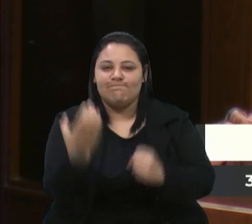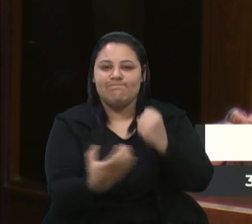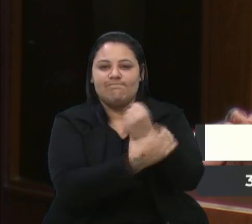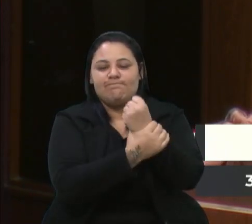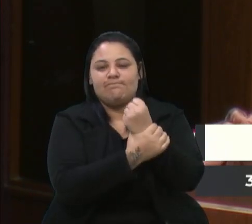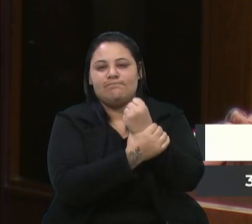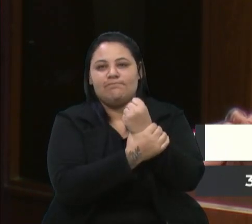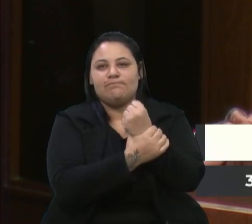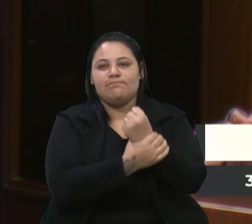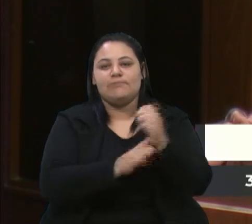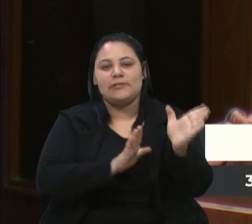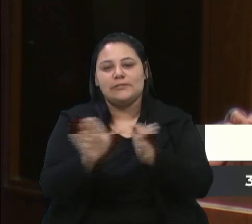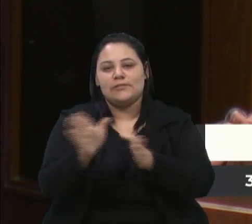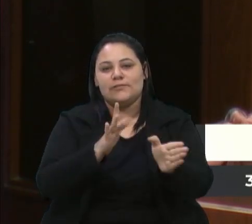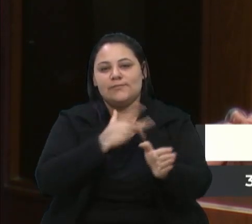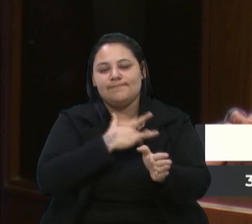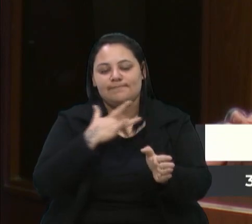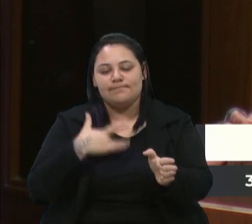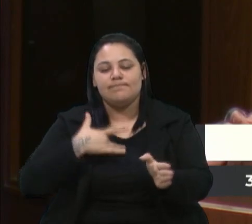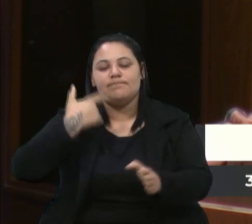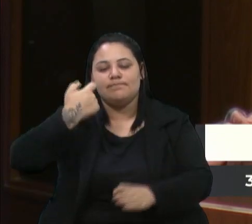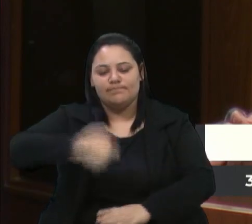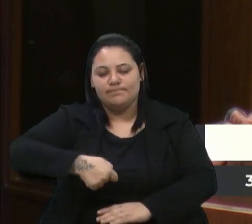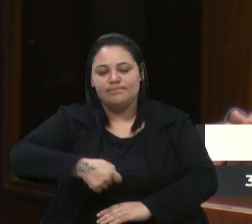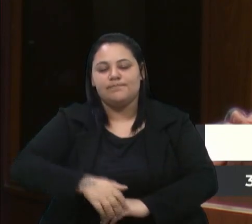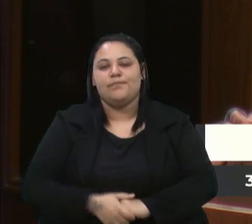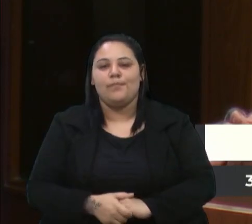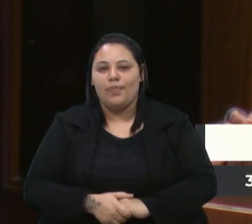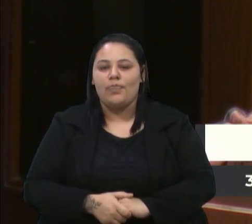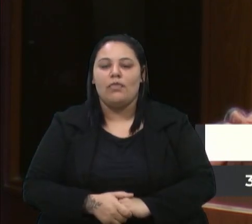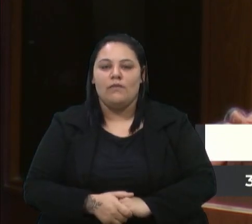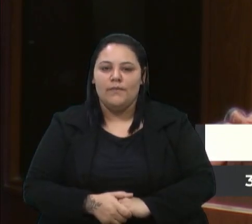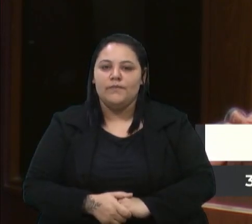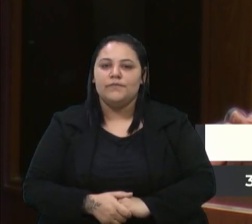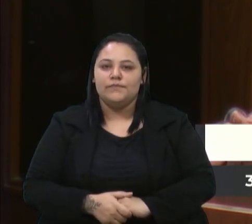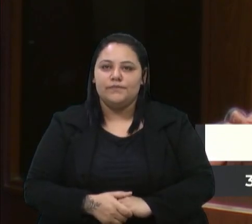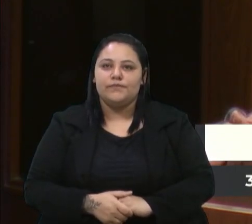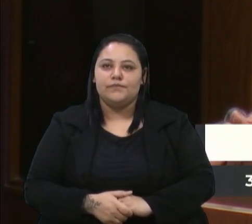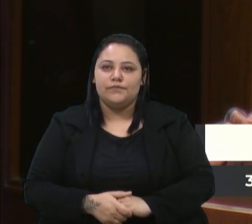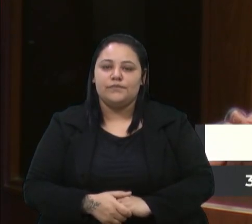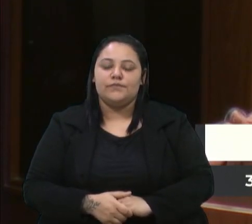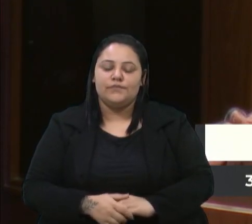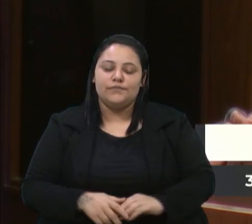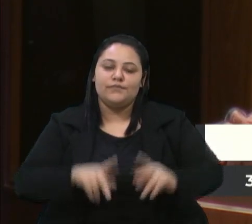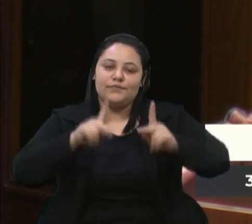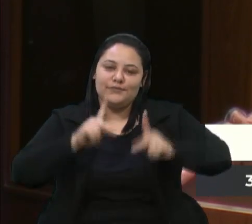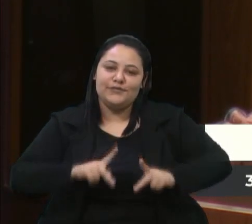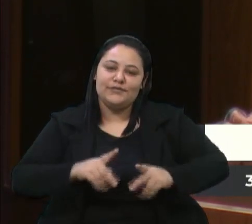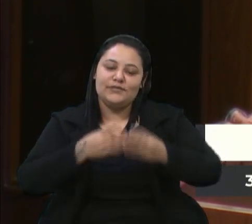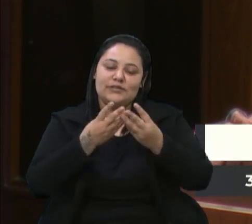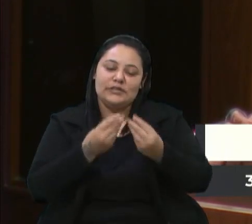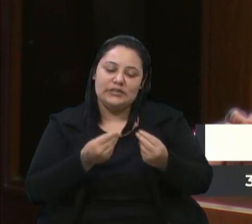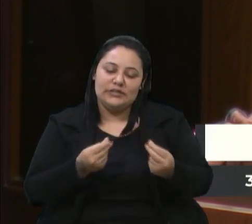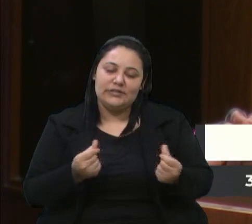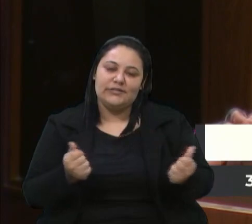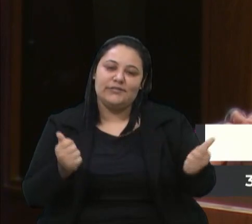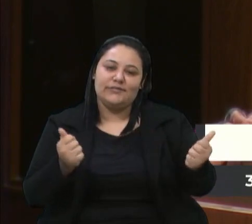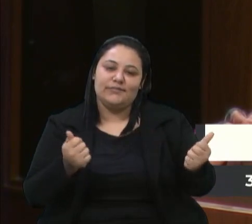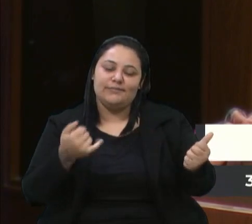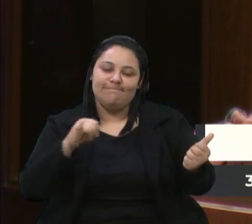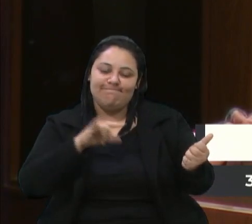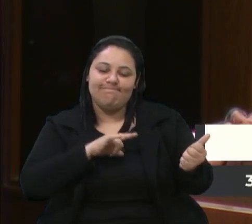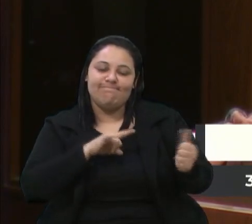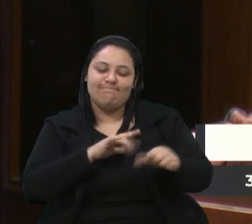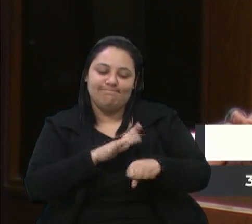é o acesso à saúde. As pessoas ficam sensíveis quando estão com algum problema